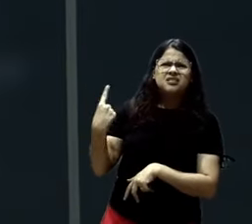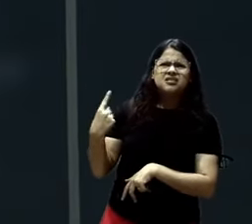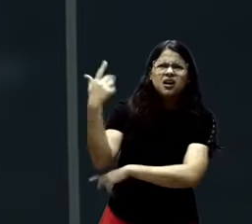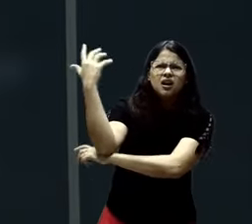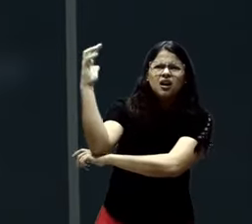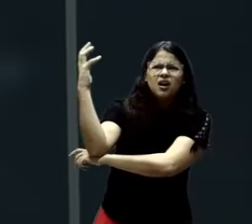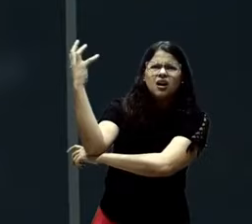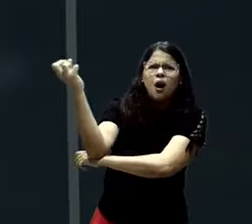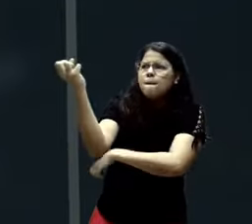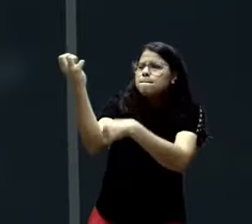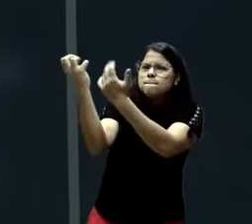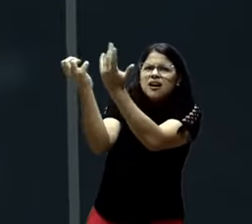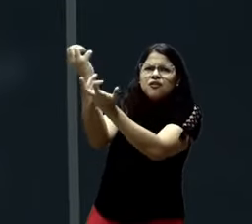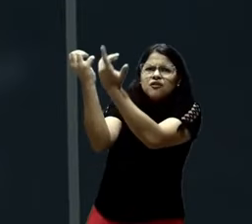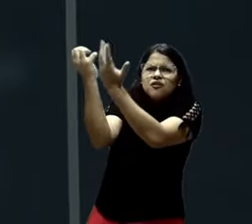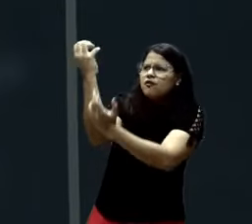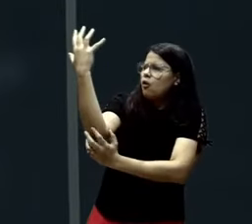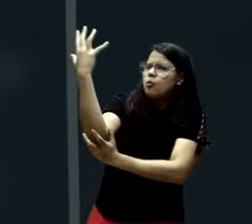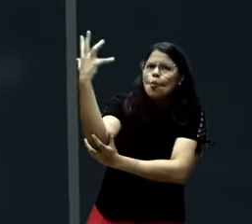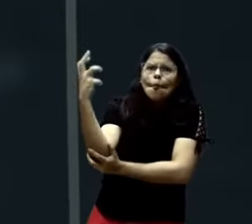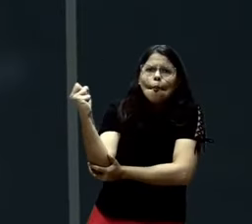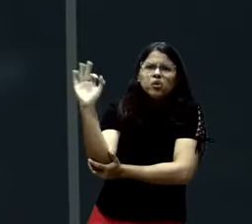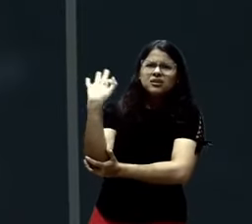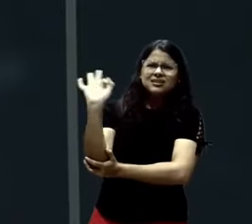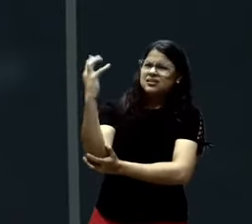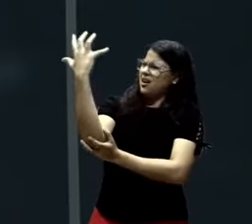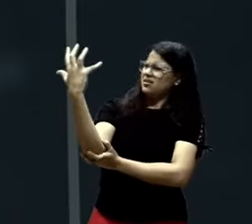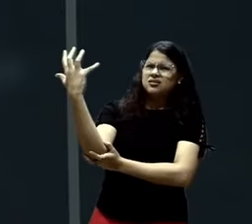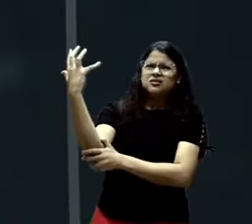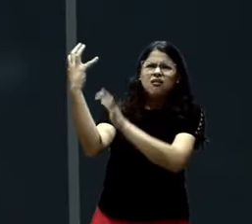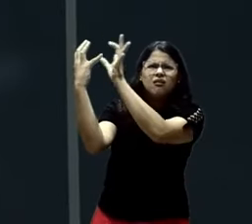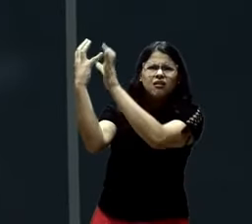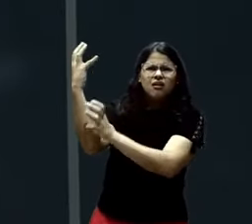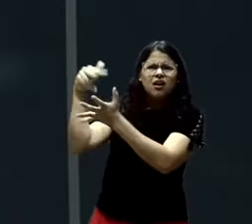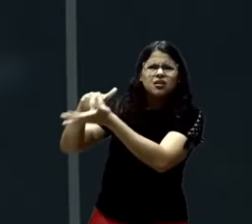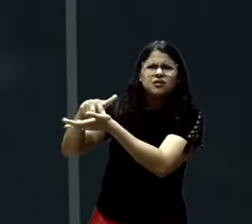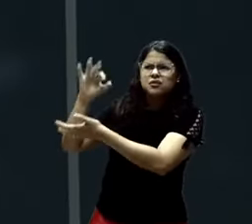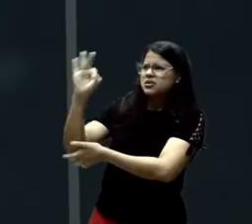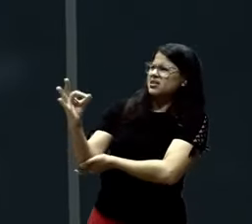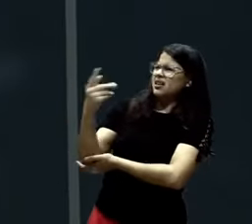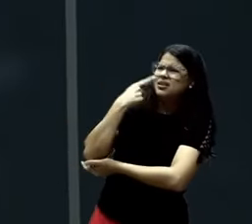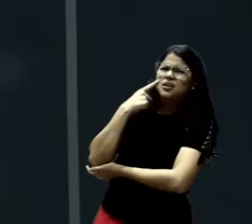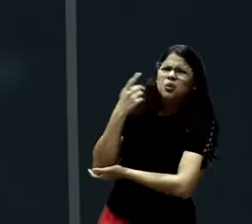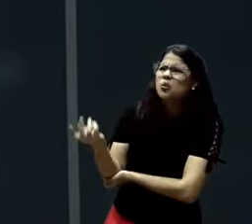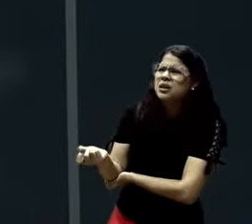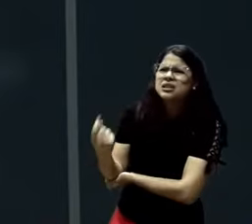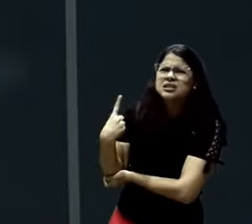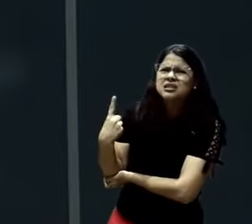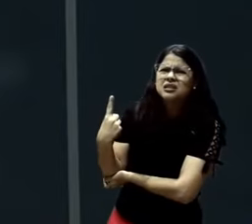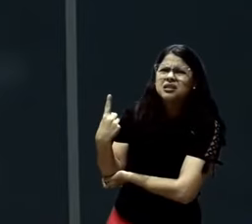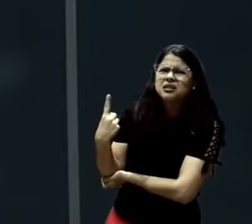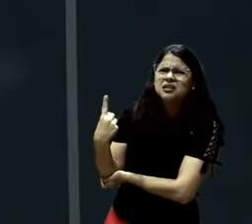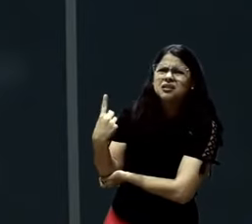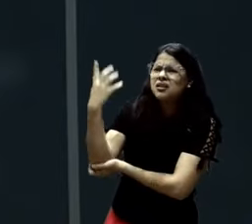O fogo não consome a sarça. E ele olha e fala: o que está acontecendo? Não vai apagar o fogo? Não vai comer,